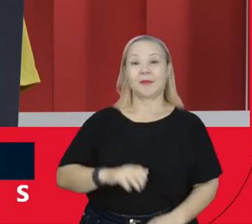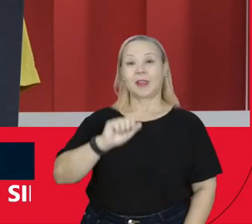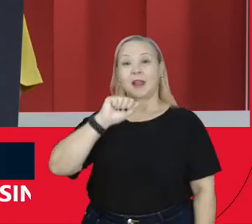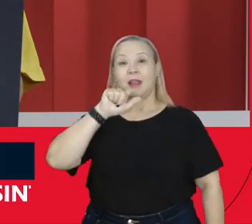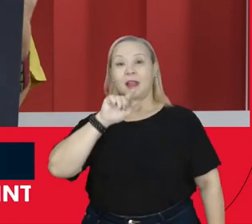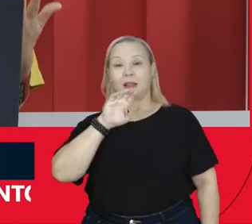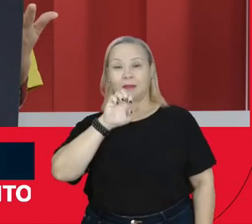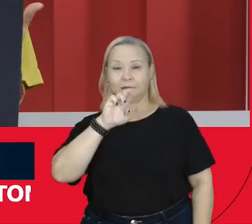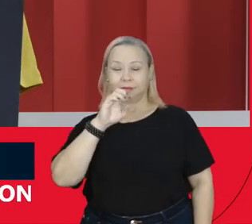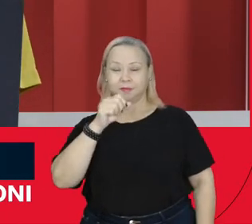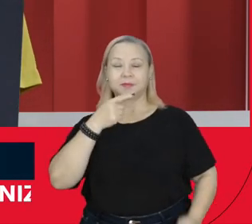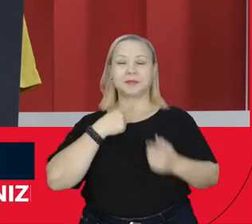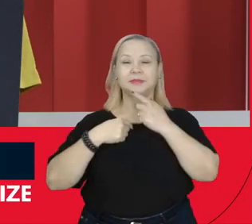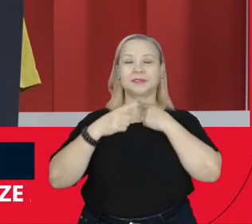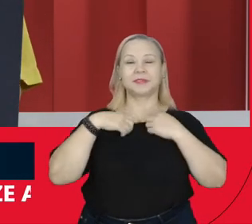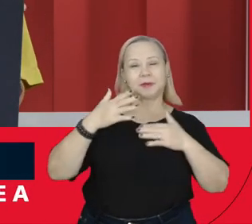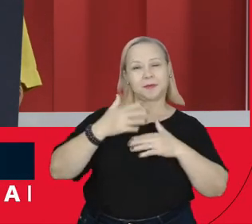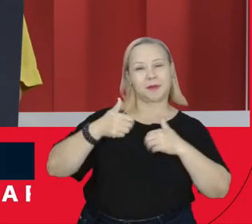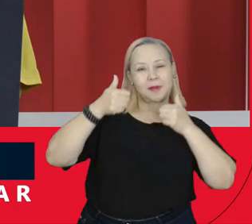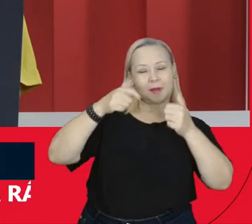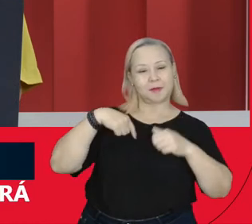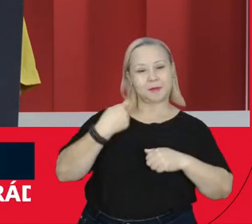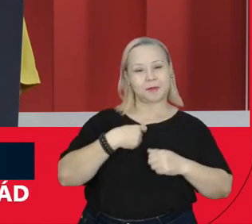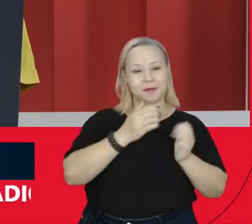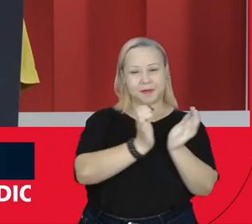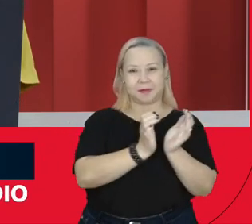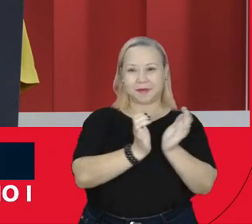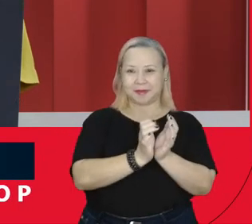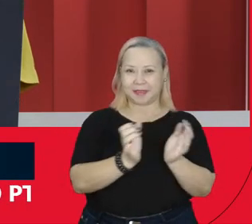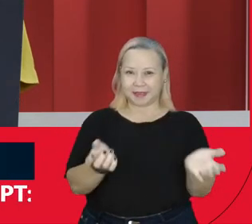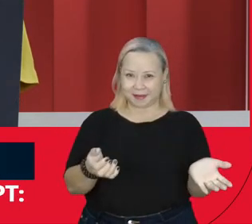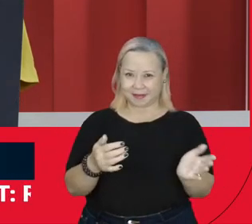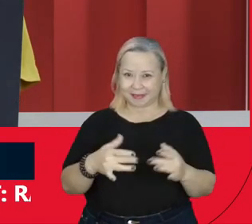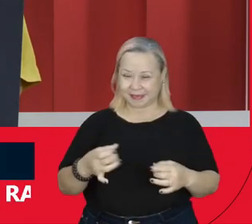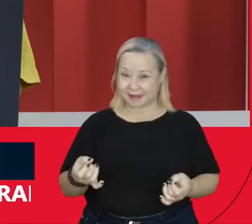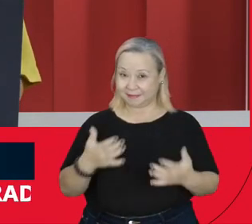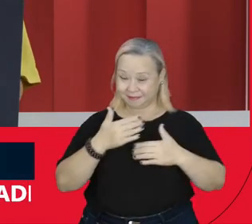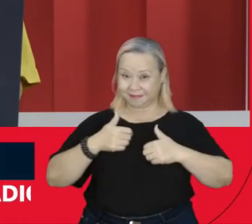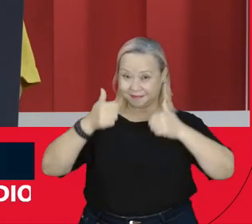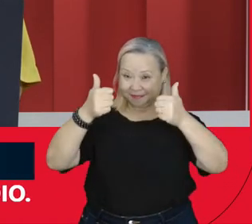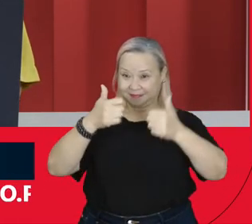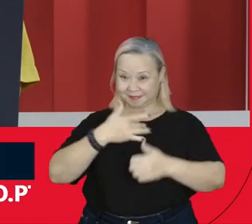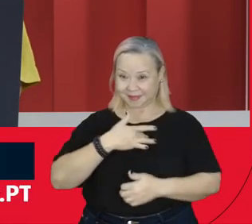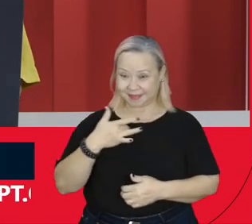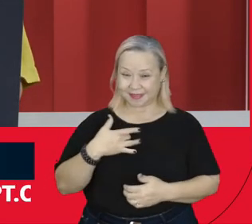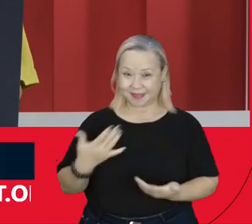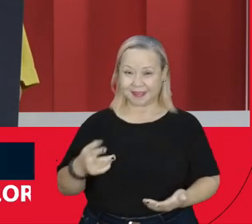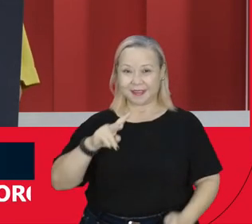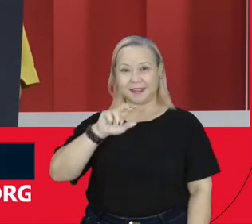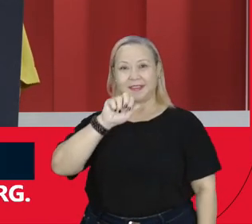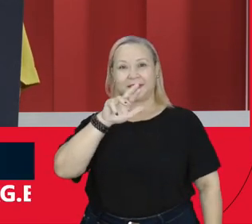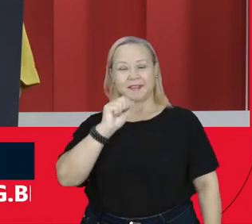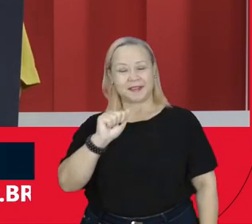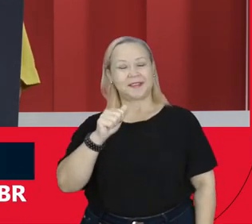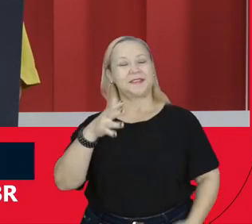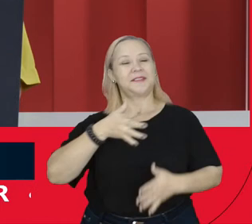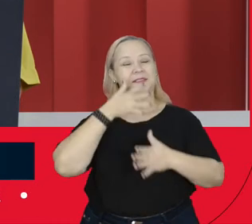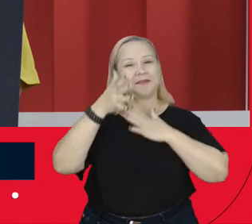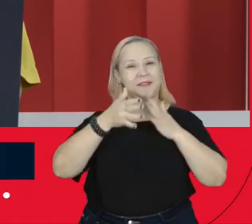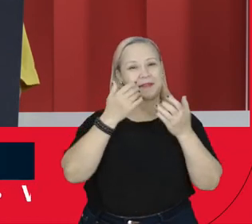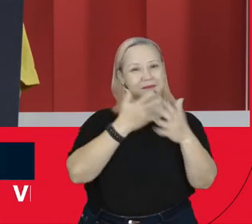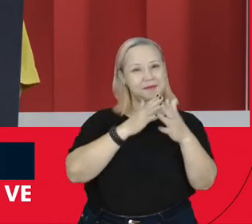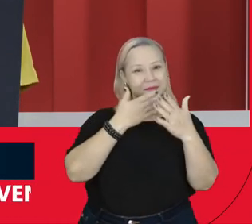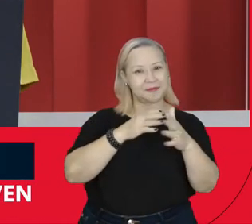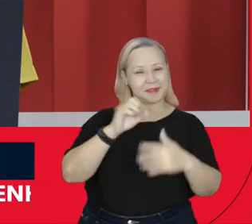desejando melhoras. Nós aqui também da equipe desejamos sua pronta melhora aí também. A Vera falando parabéns, senadora Tereza